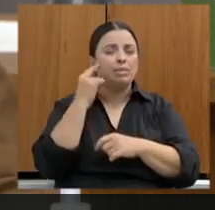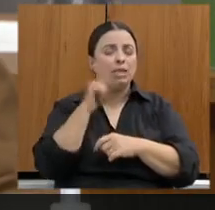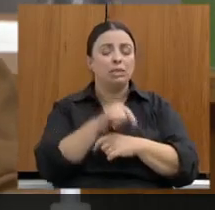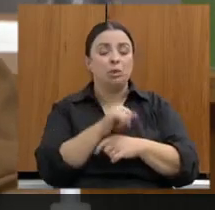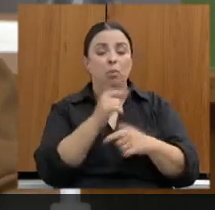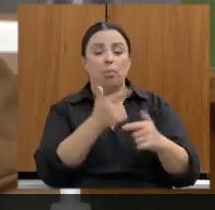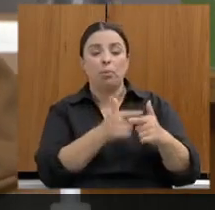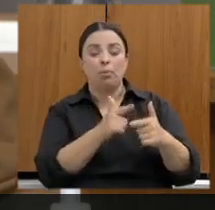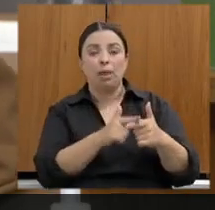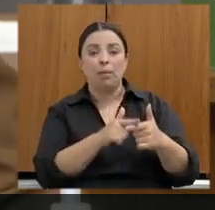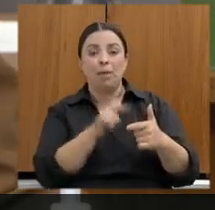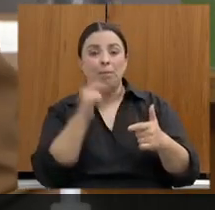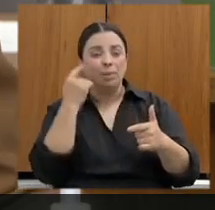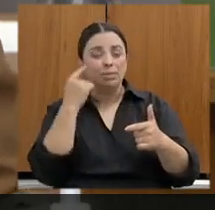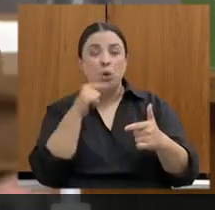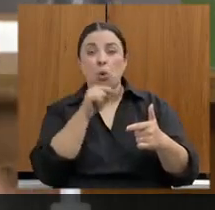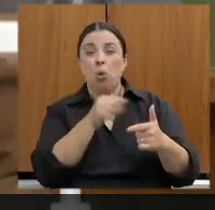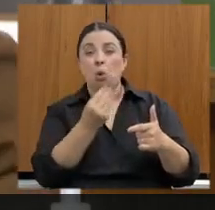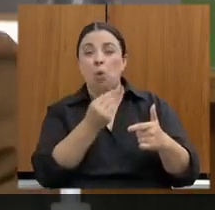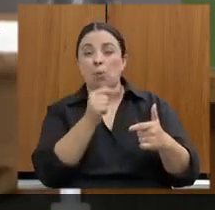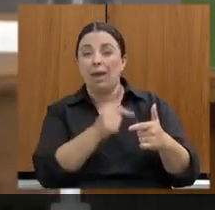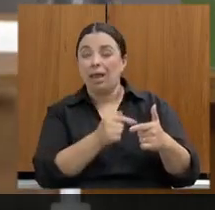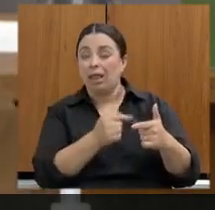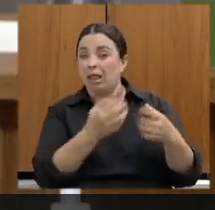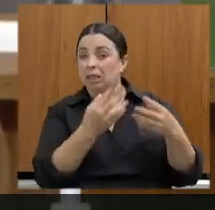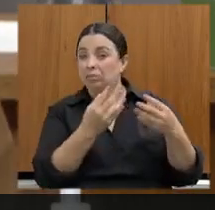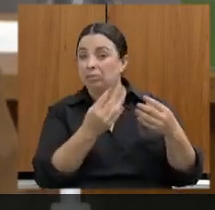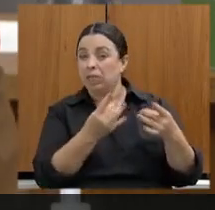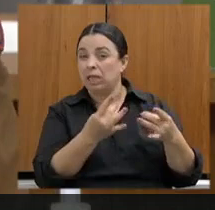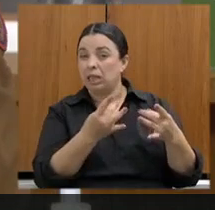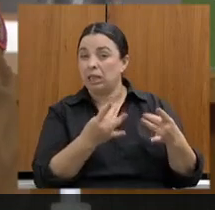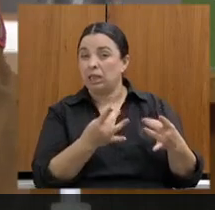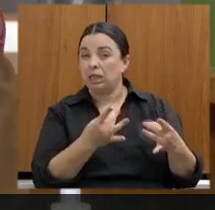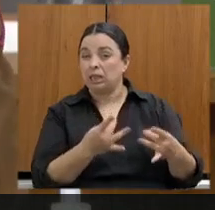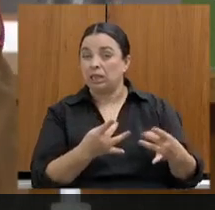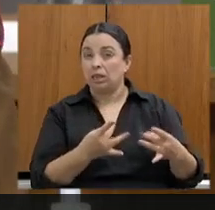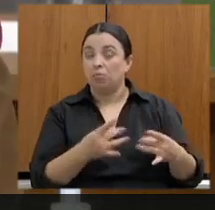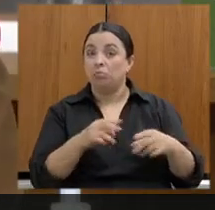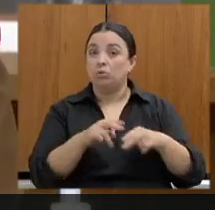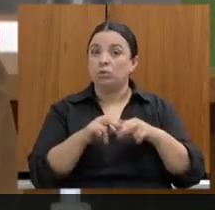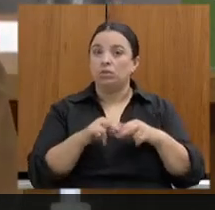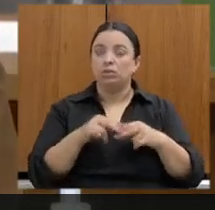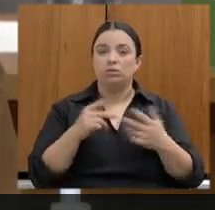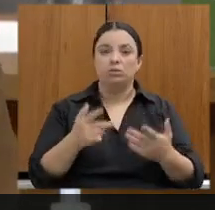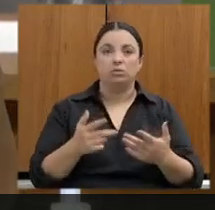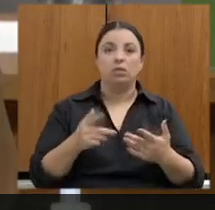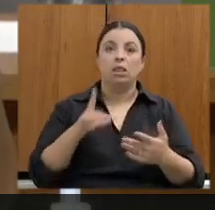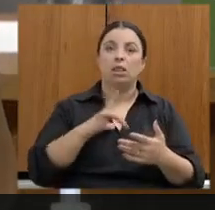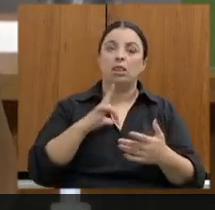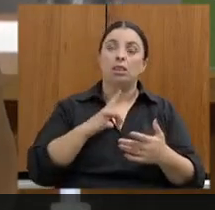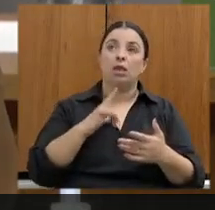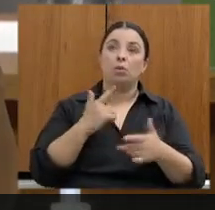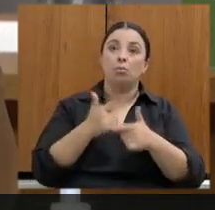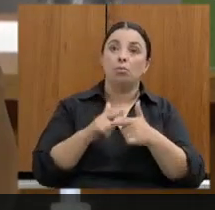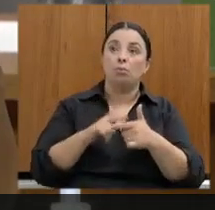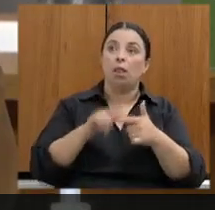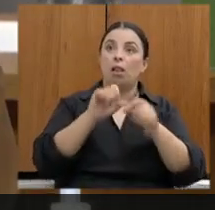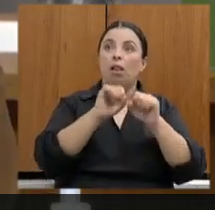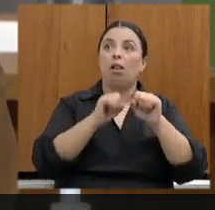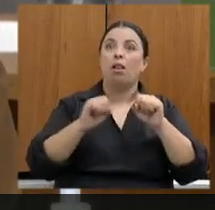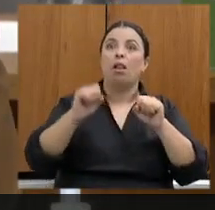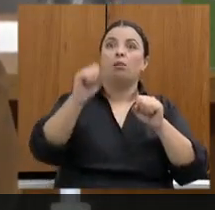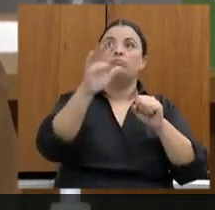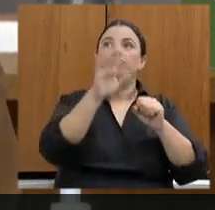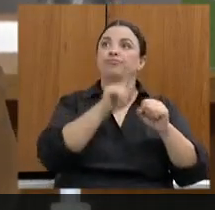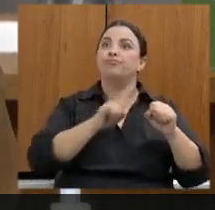pensar Talvez o quanto que ele é que ele é completo A questão geográfica a dificuldade é o